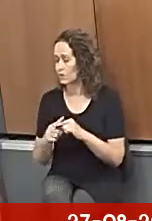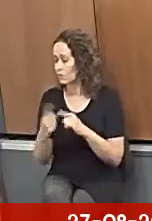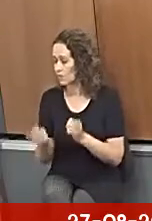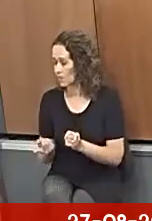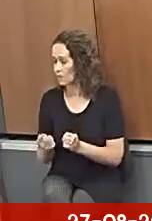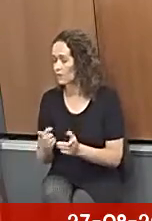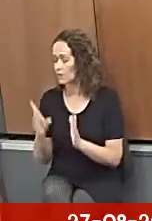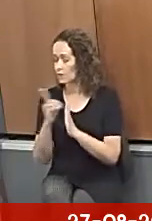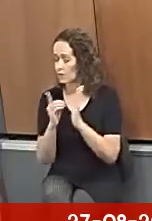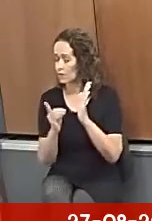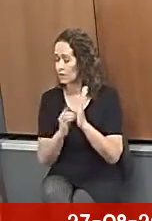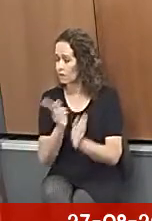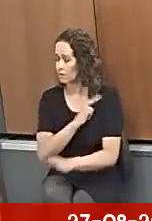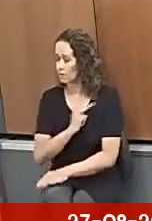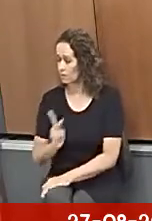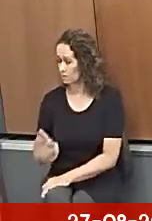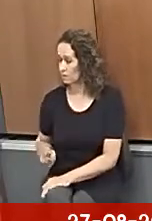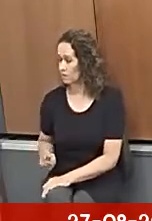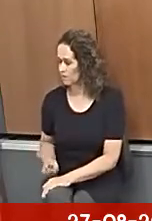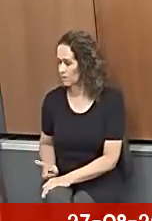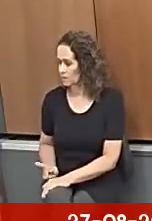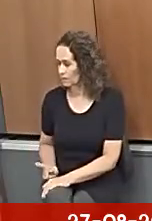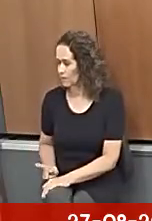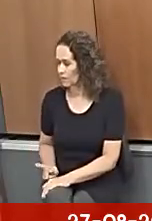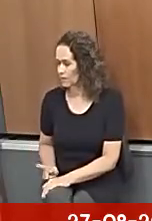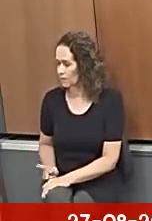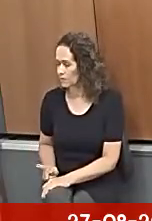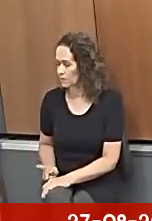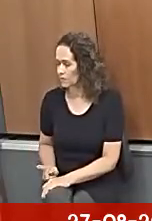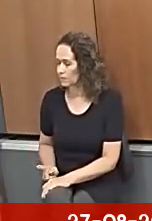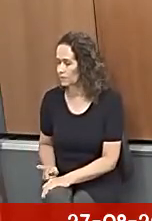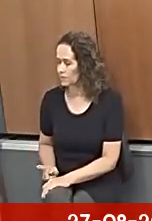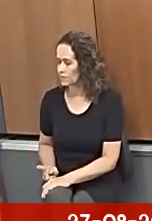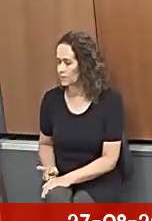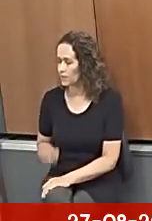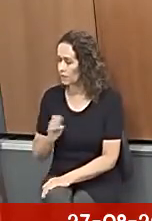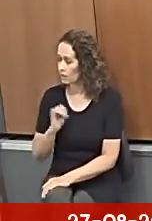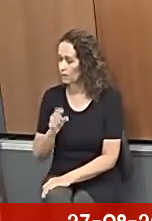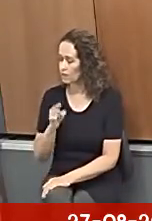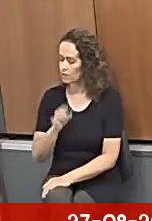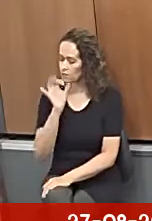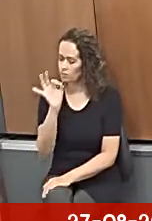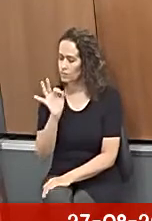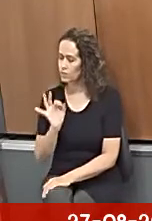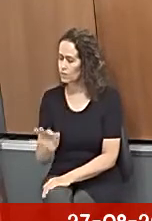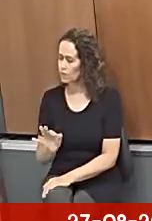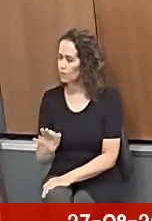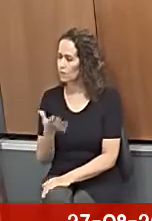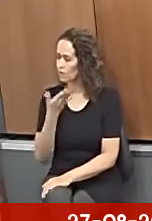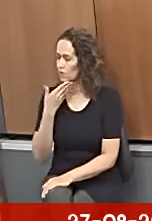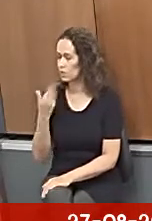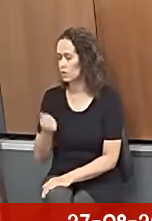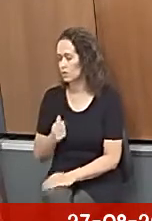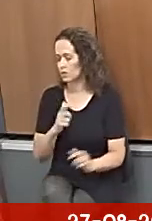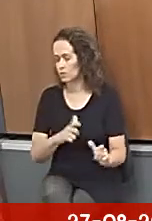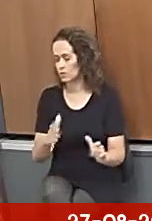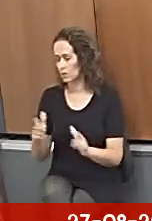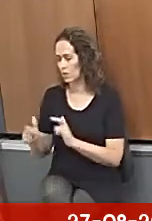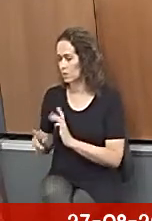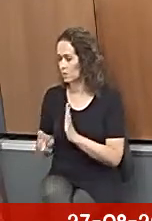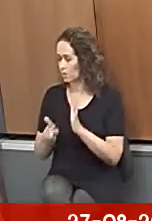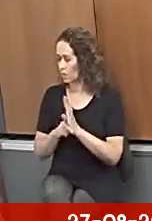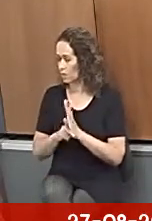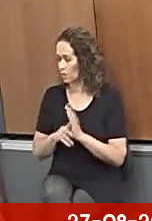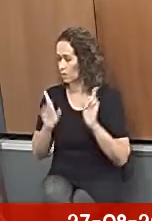que na verdade ele e seu do melhorou a questão da da porcentagem dos espaços específicos para